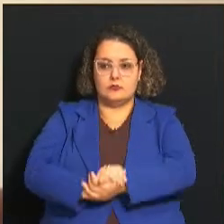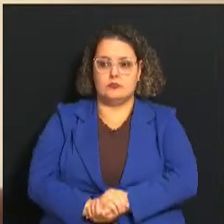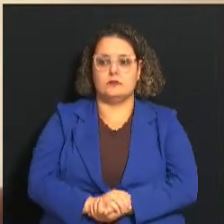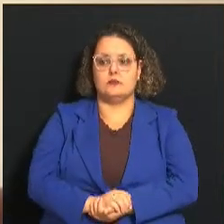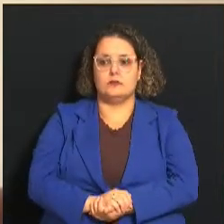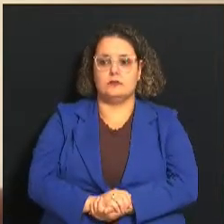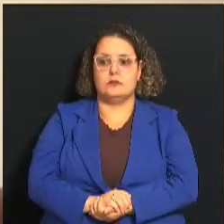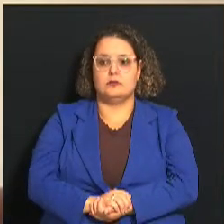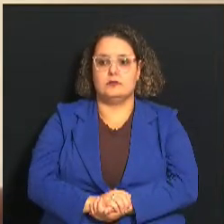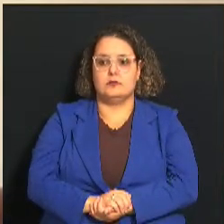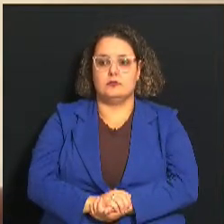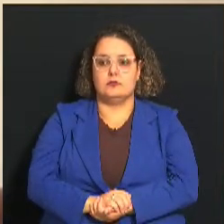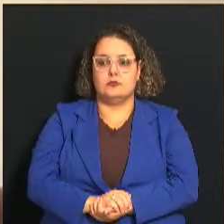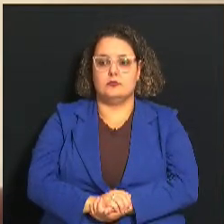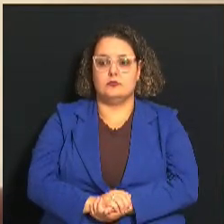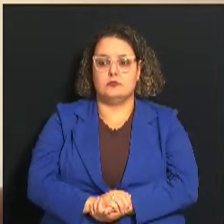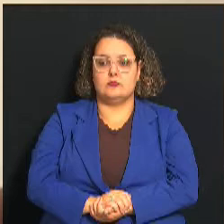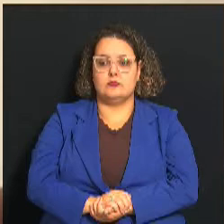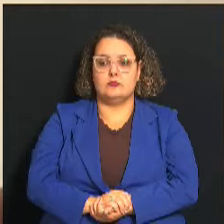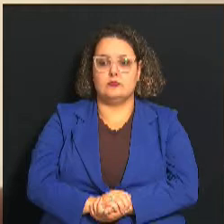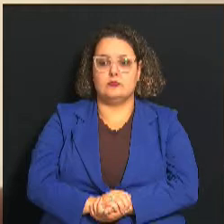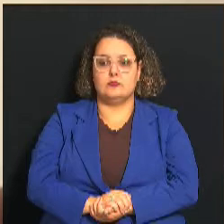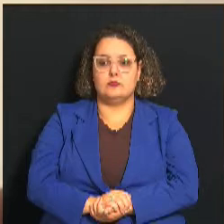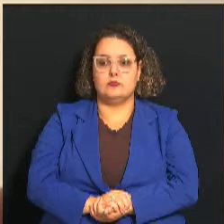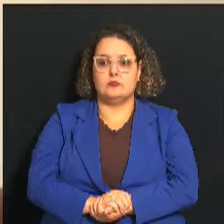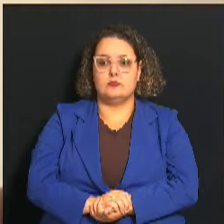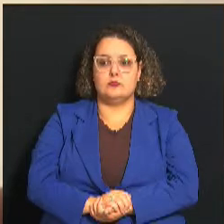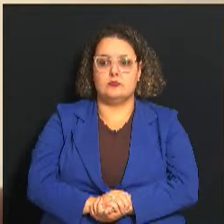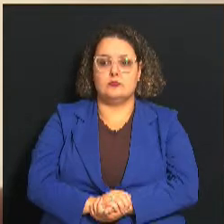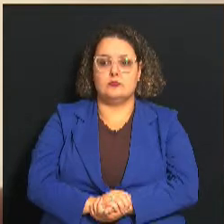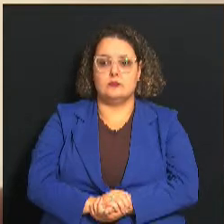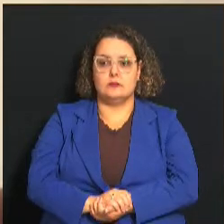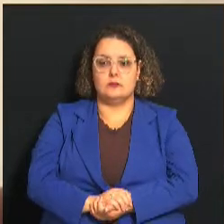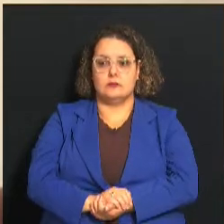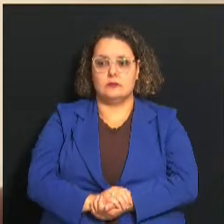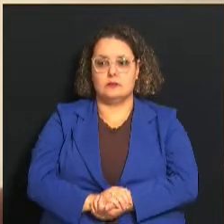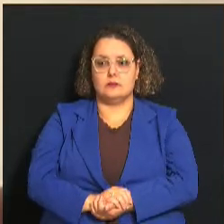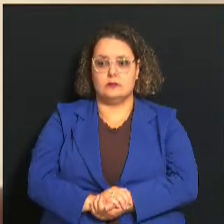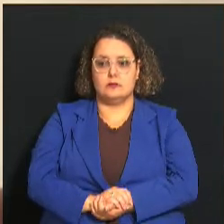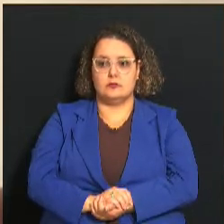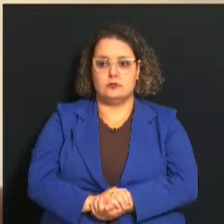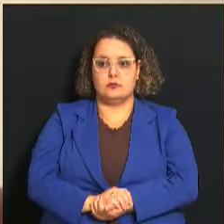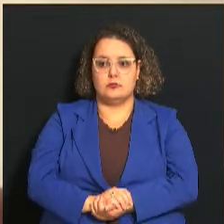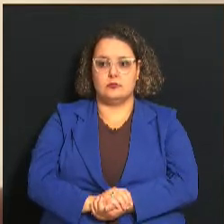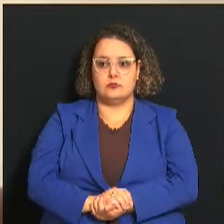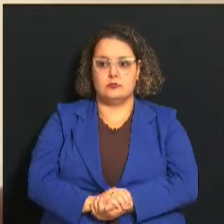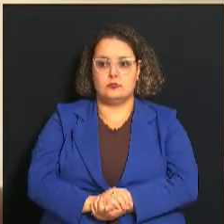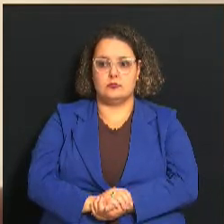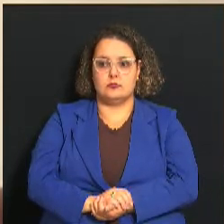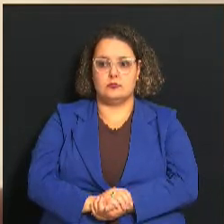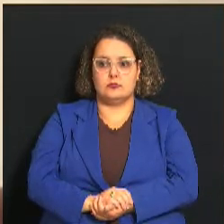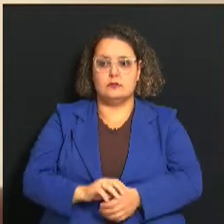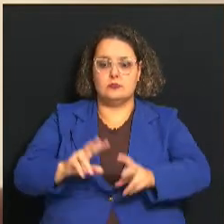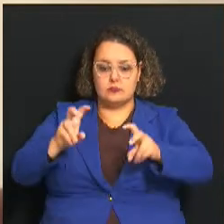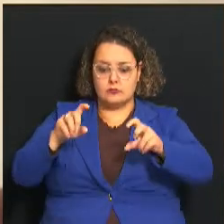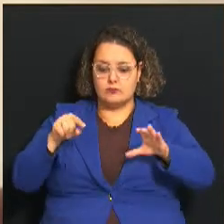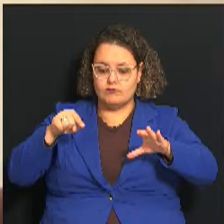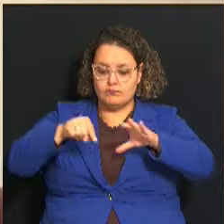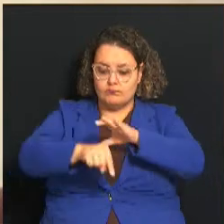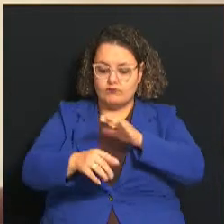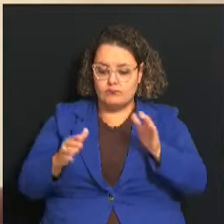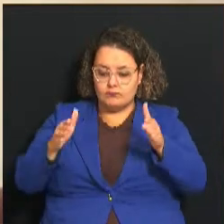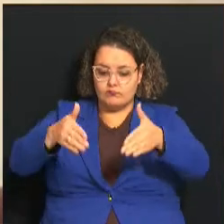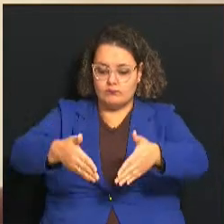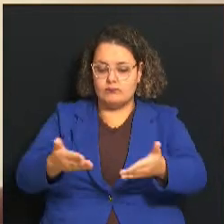elas estão assim, muito herméticas, né? Essa que é a situação. Porque